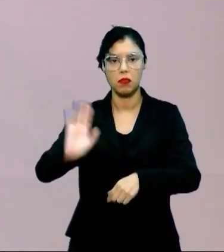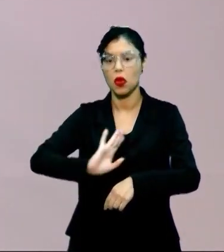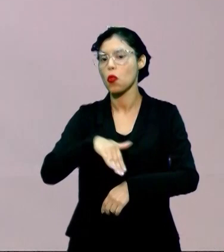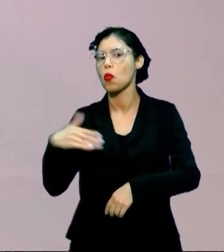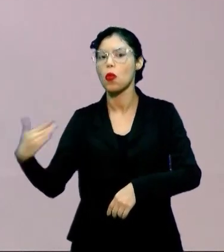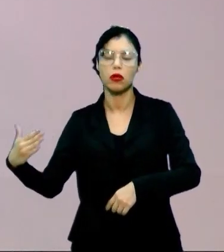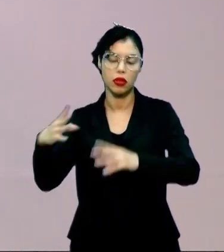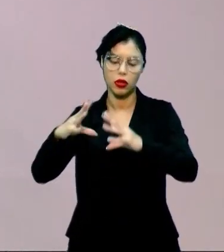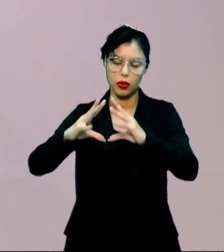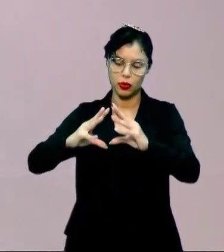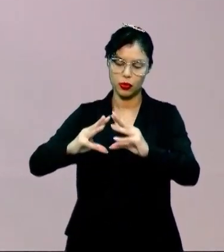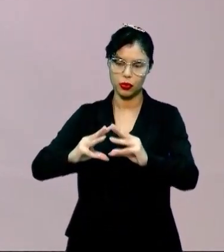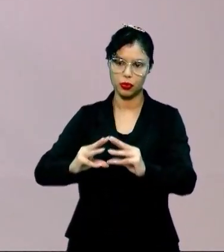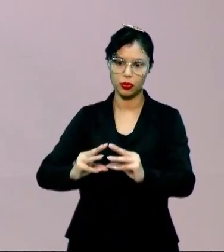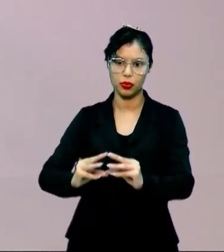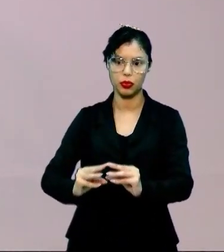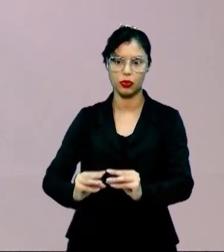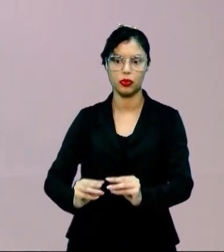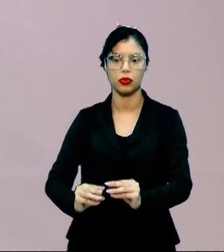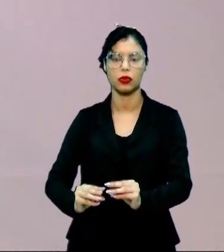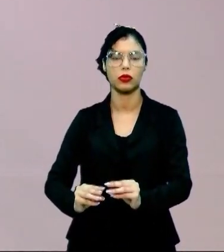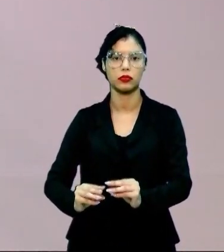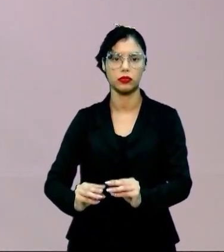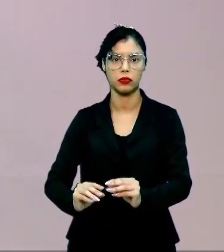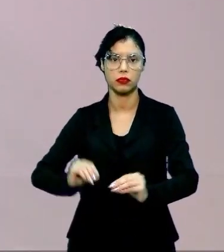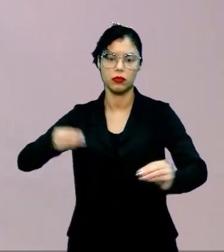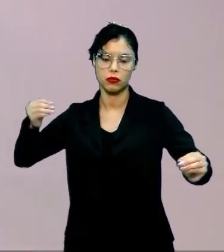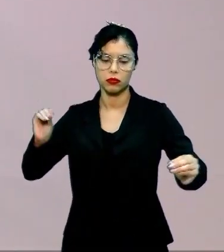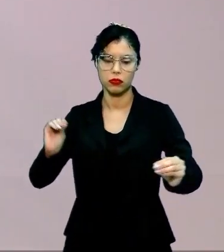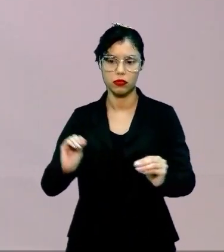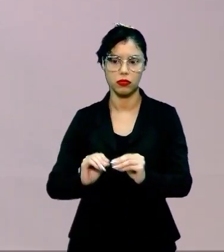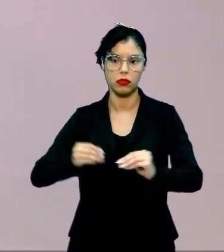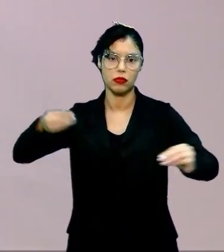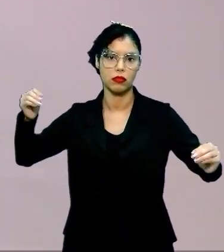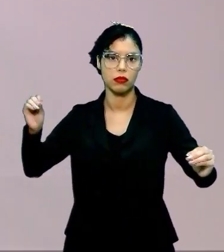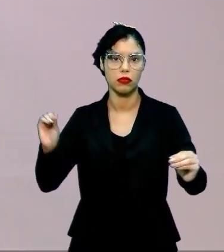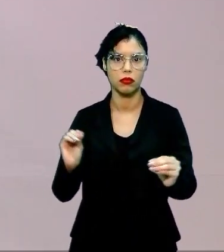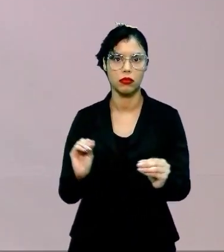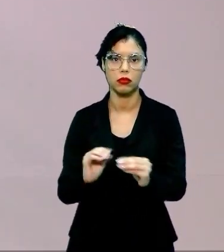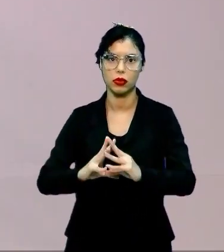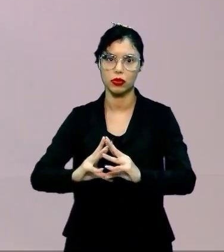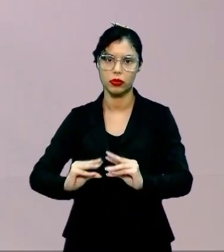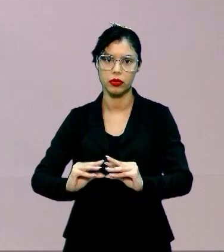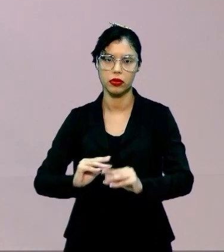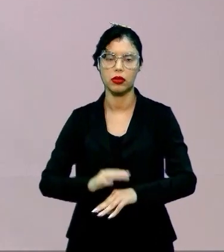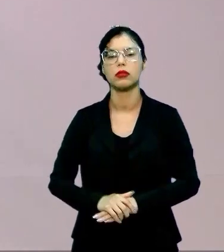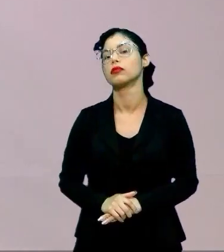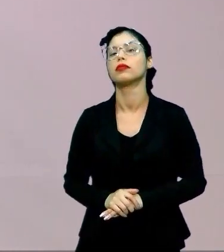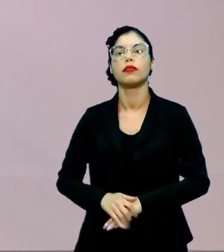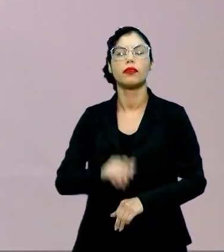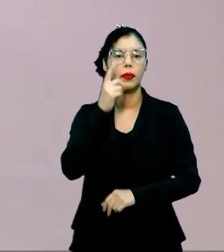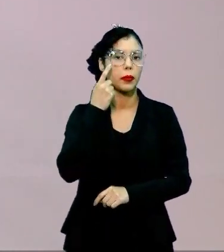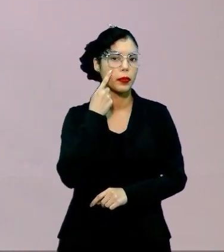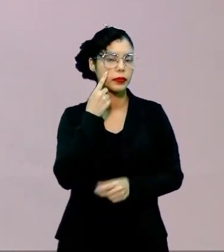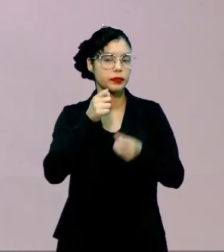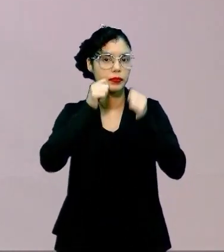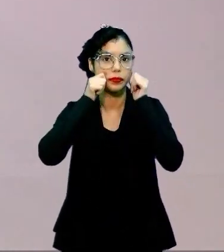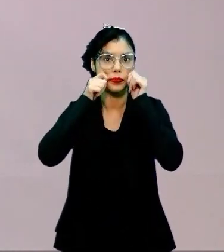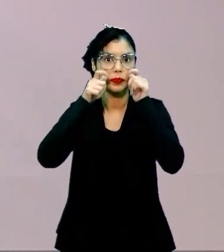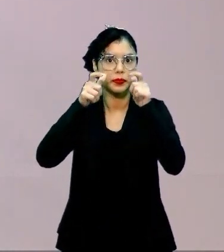sabemos quando que vai ser decomposta essa borracha num ambiente natural. Ok? Então prestemos atenção nisso